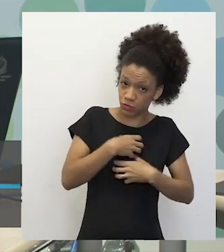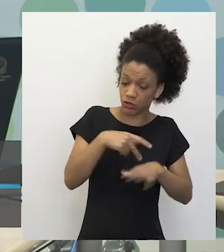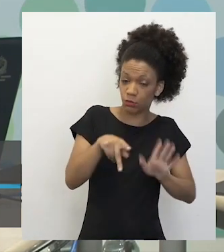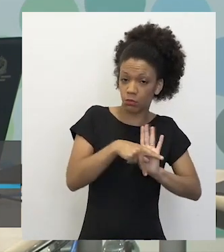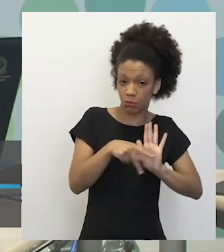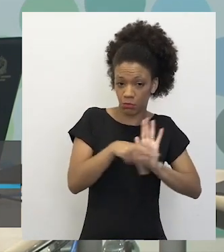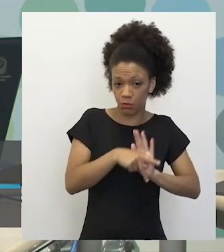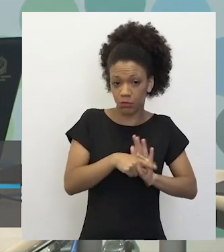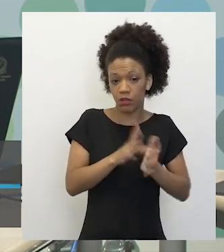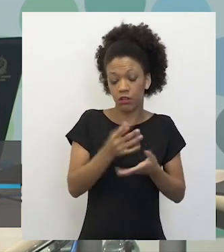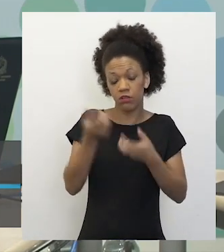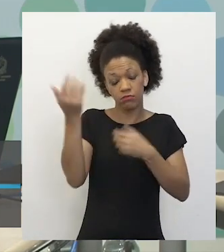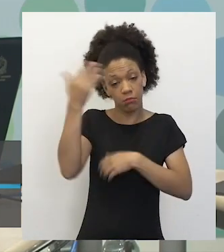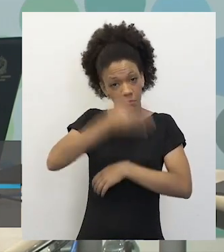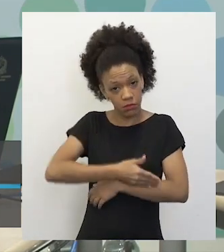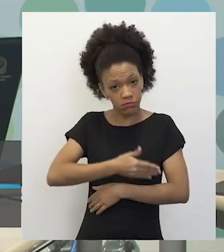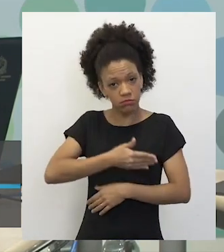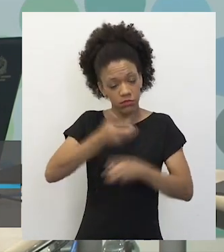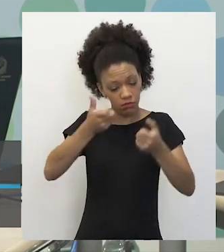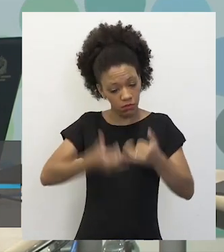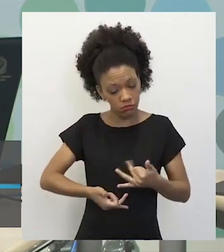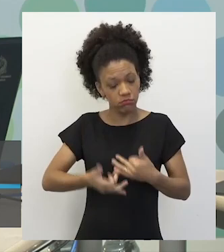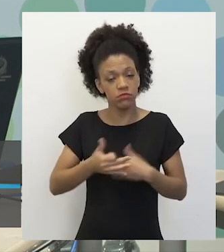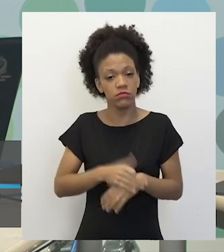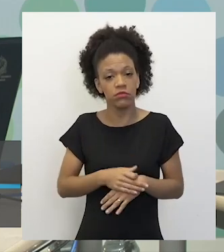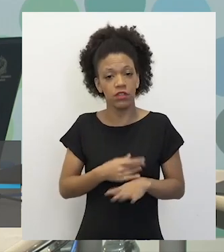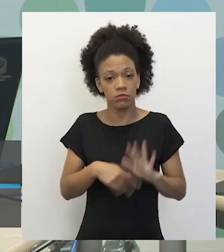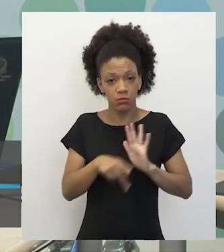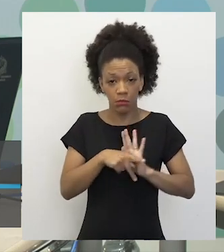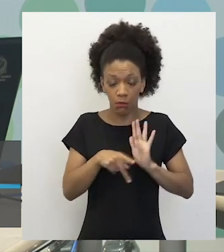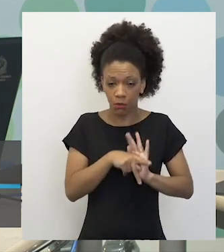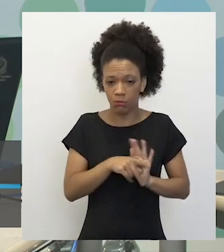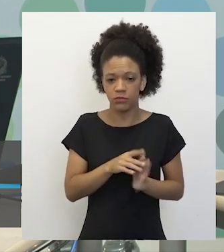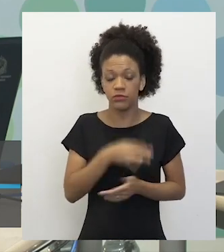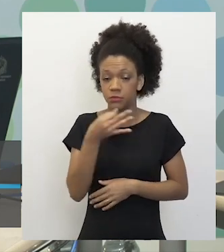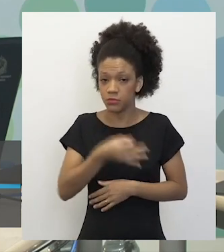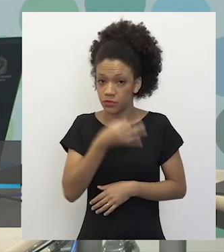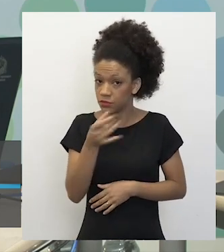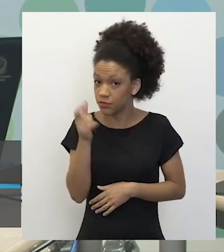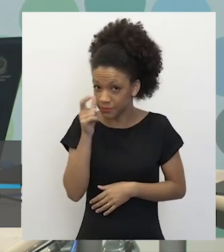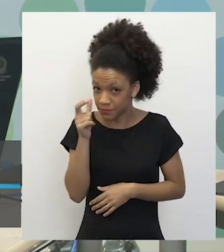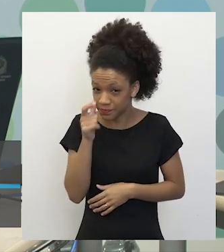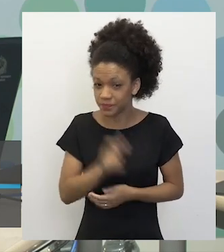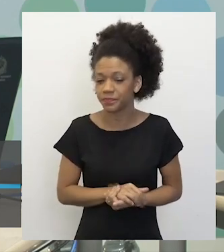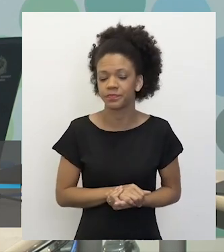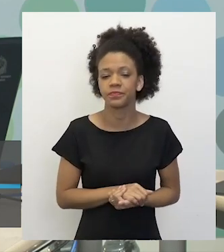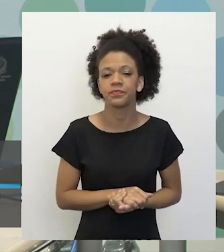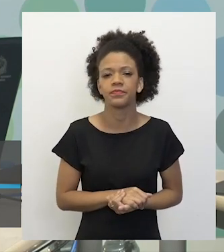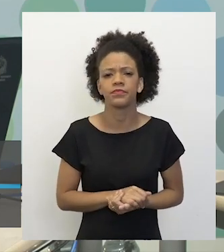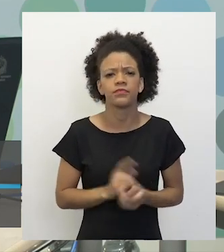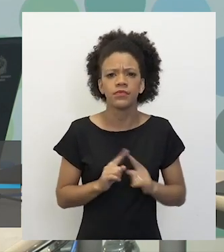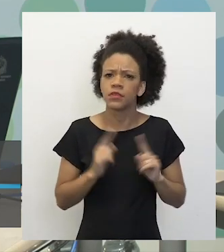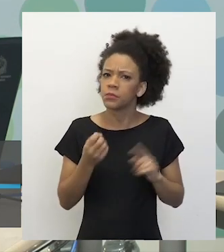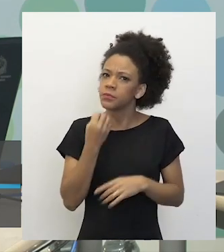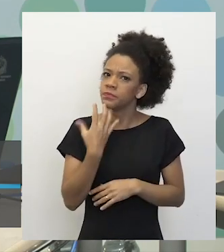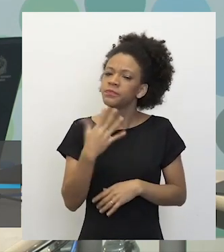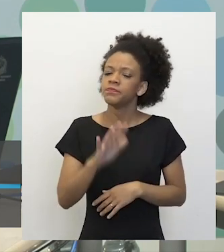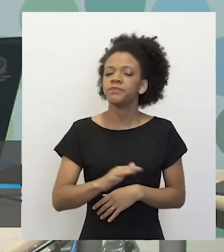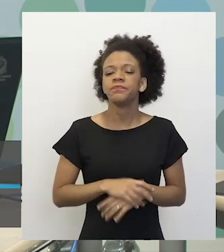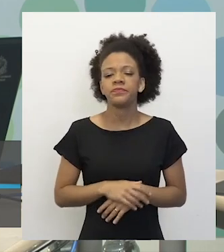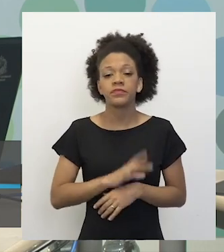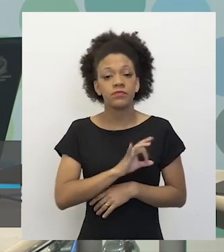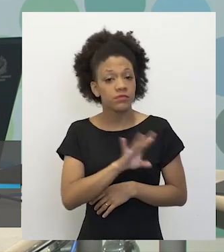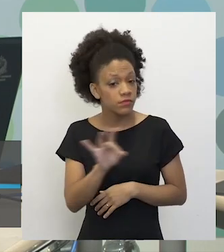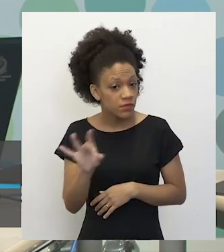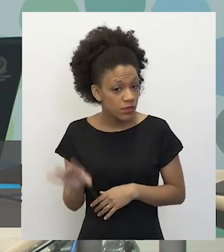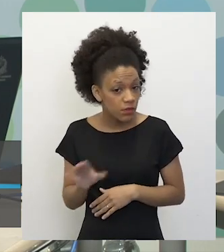na comprovação das suas afirmações, das suas hipóteses, né? Isso é bem interessante, gente, mas muito bom. Então, cada um teve a